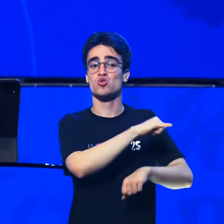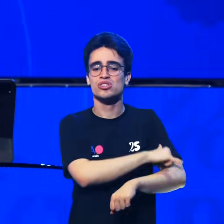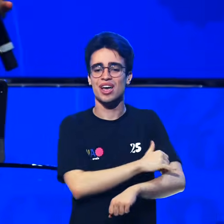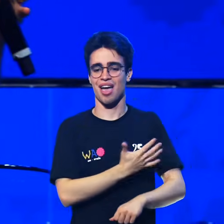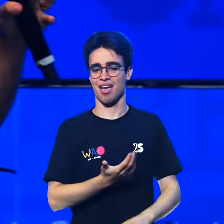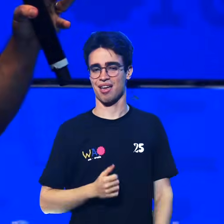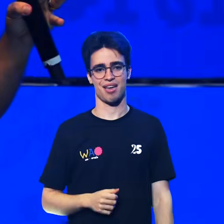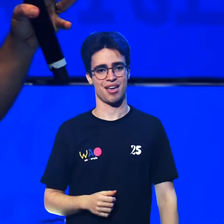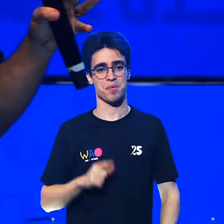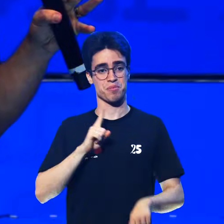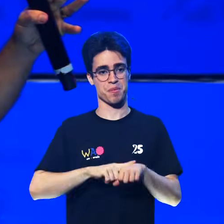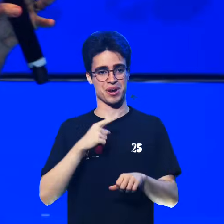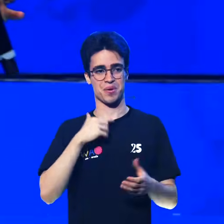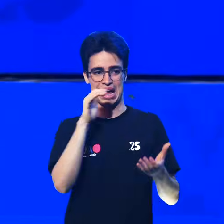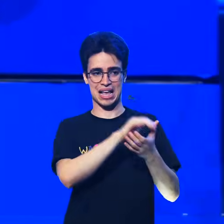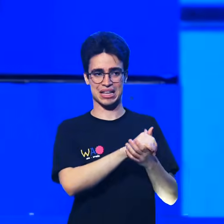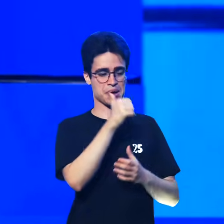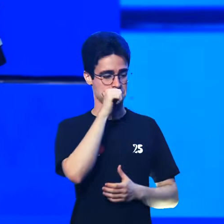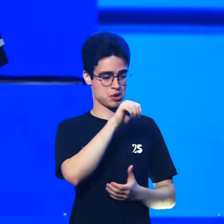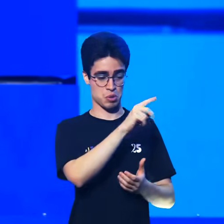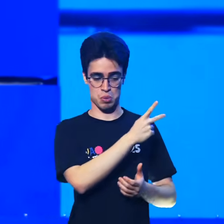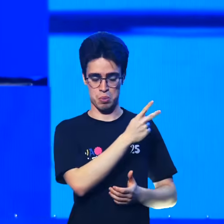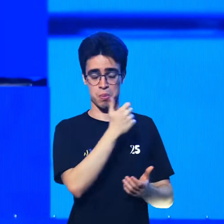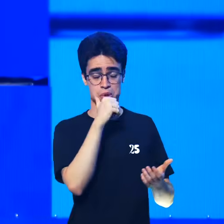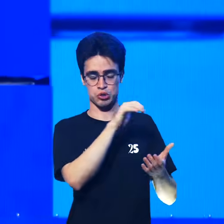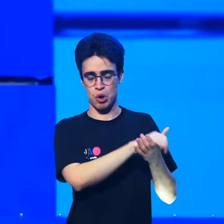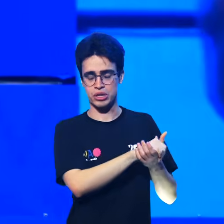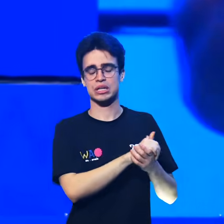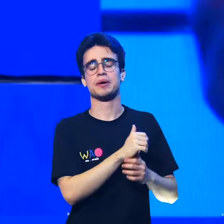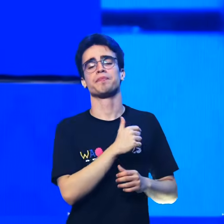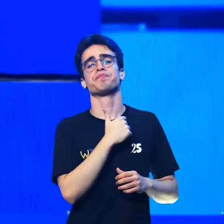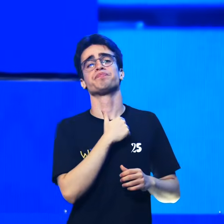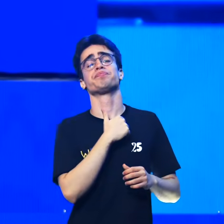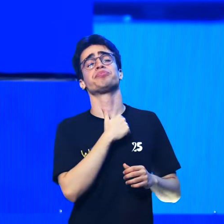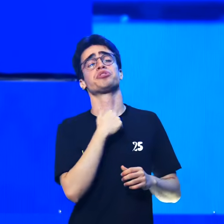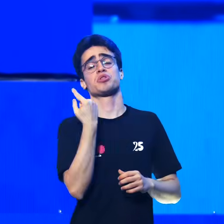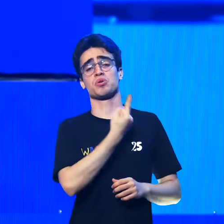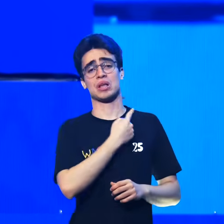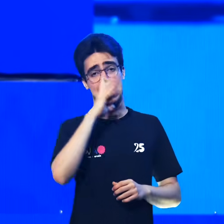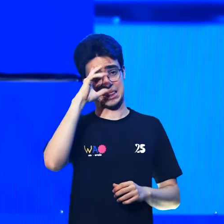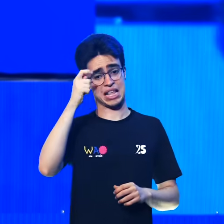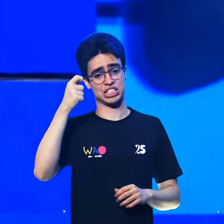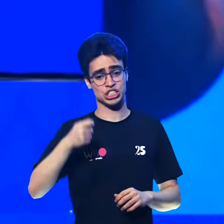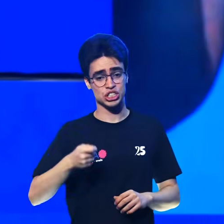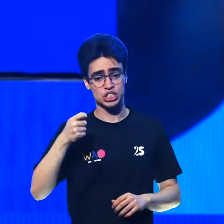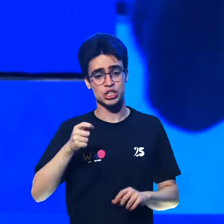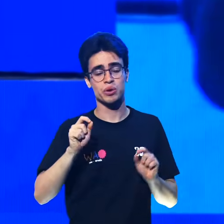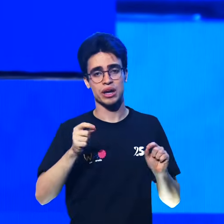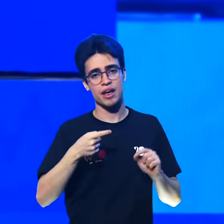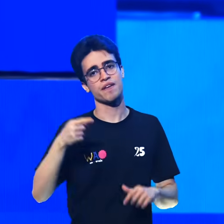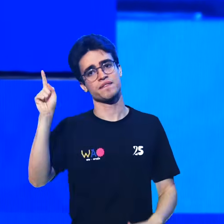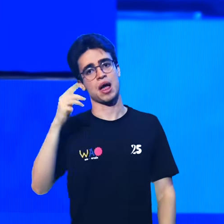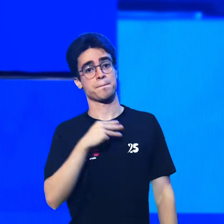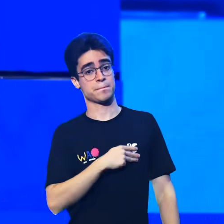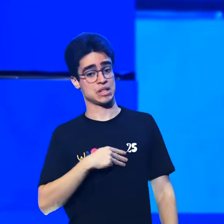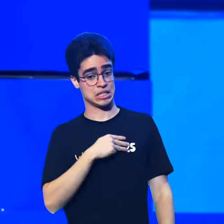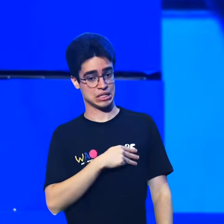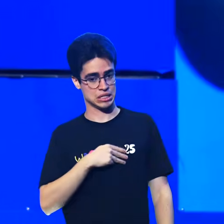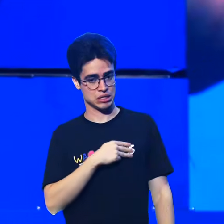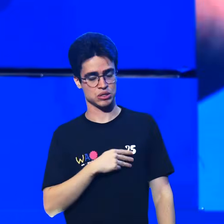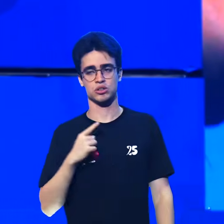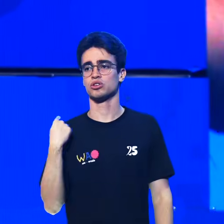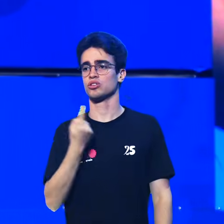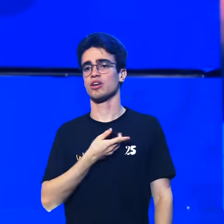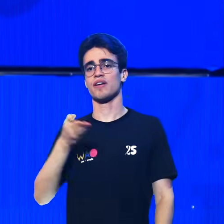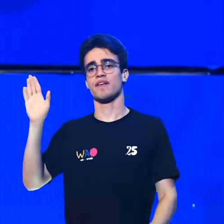Quando eu me casei com a Naine, nós decidimos que nós iríamos para missões, e a gente ia passar um tempo no